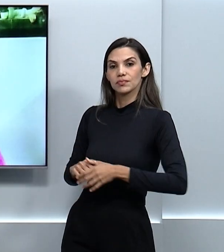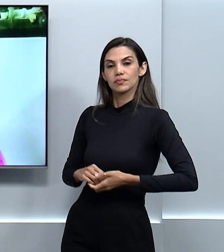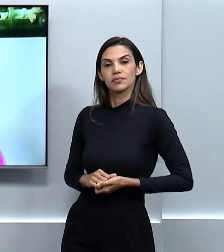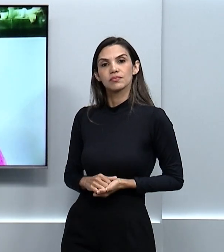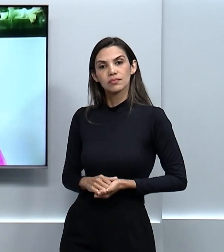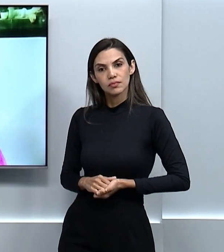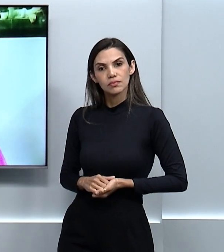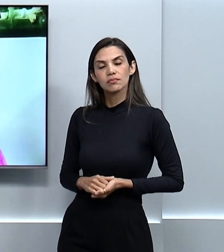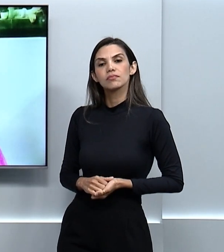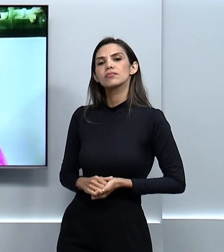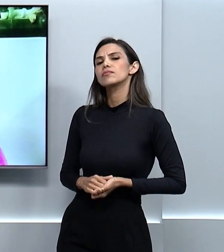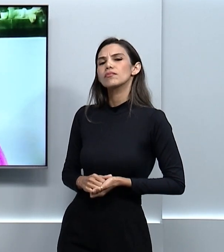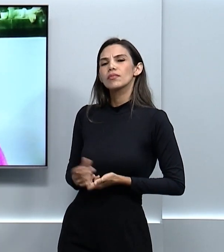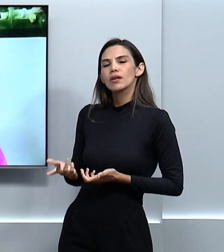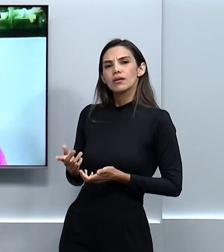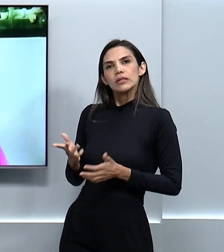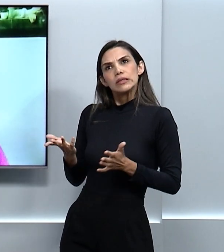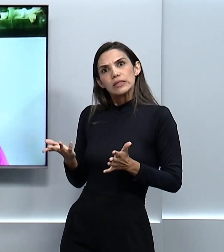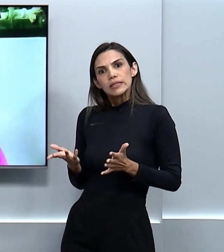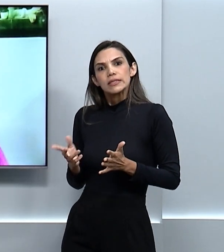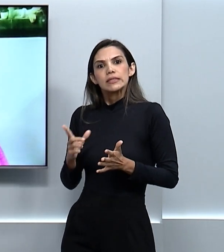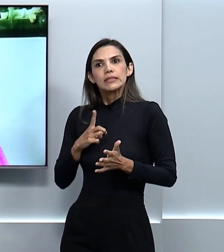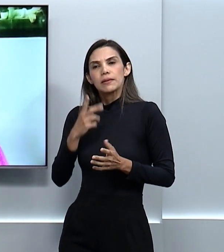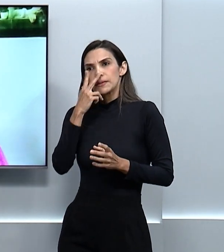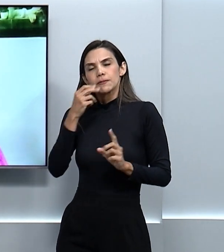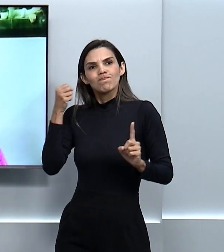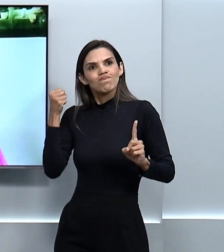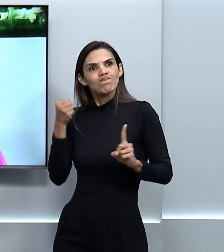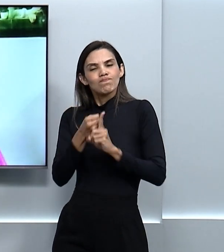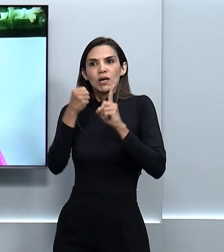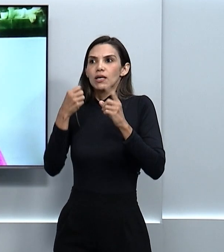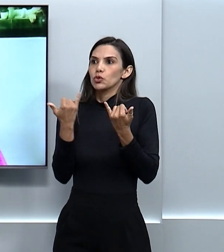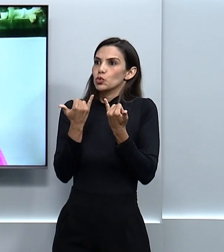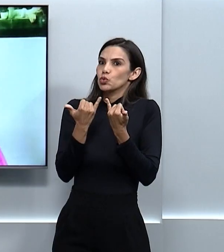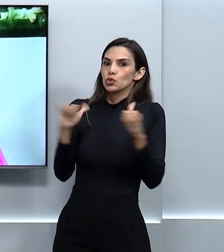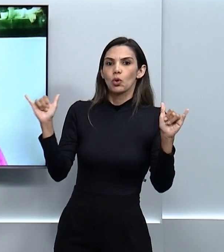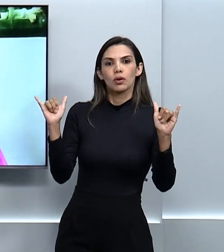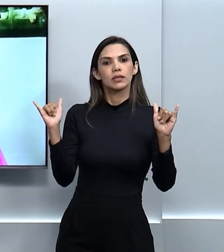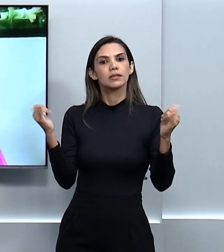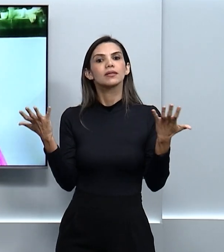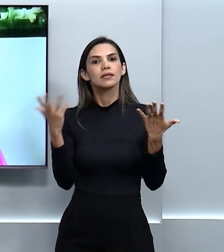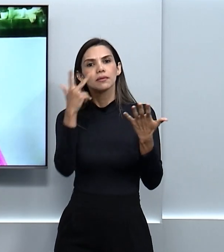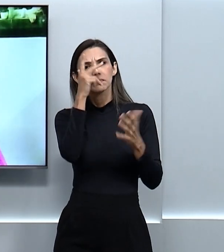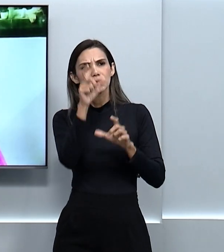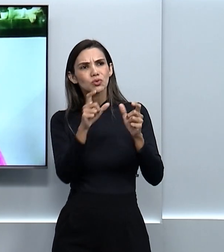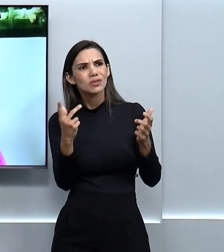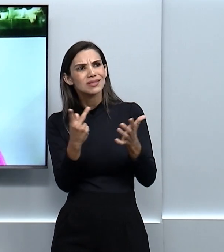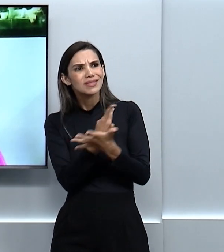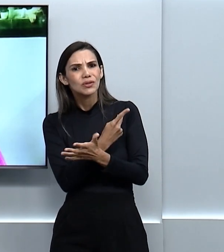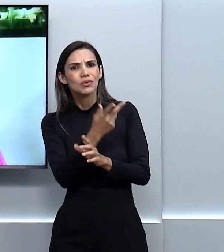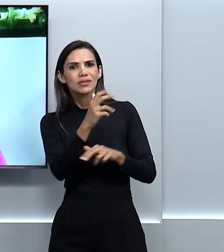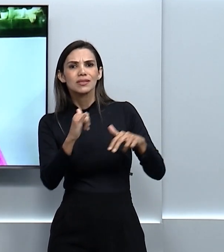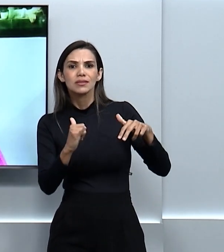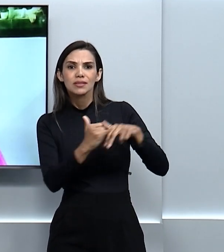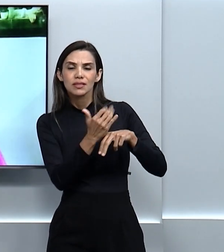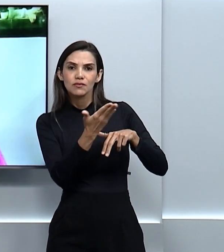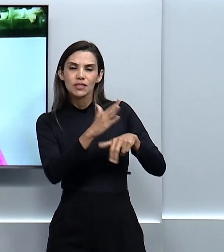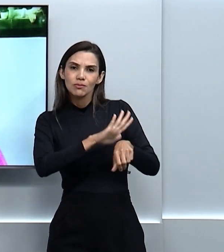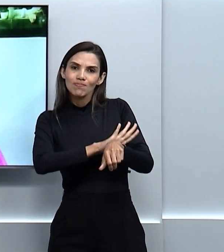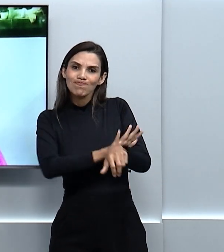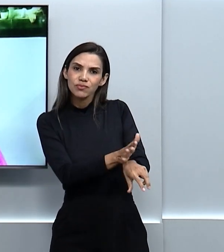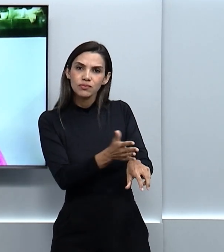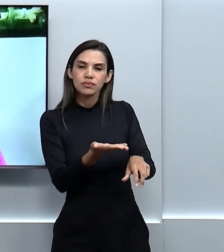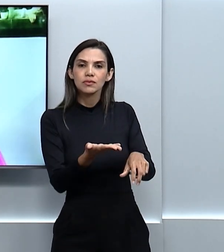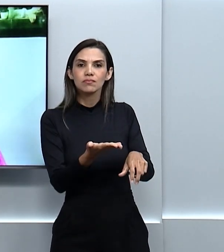sobre esse último ponto que eu citei. Existe um impacto muito grande para as pessoas que sofrem o